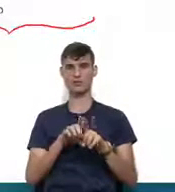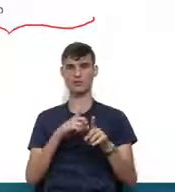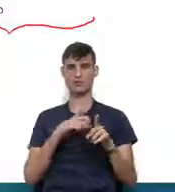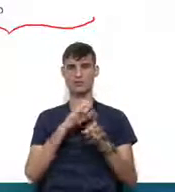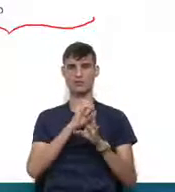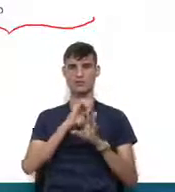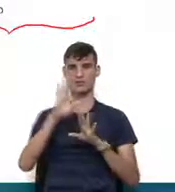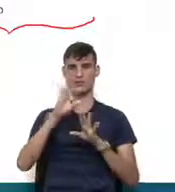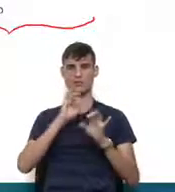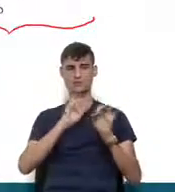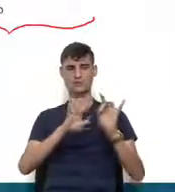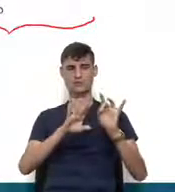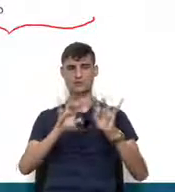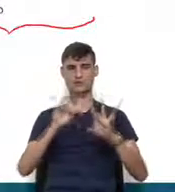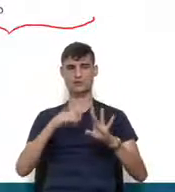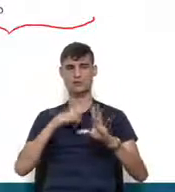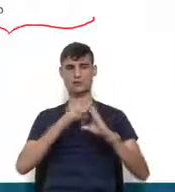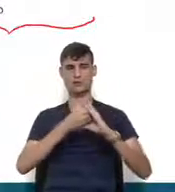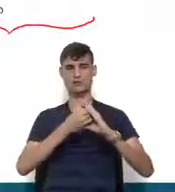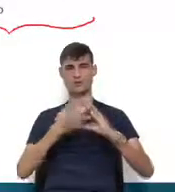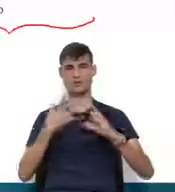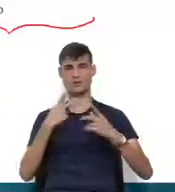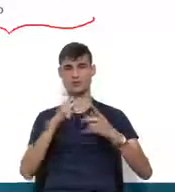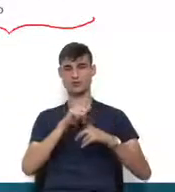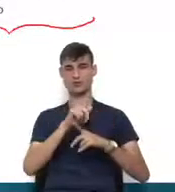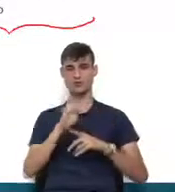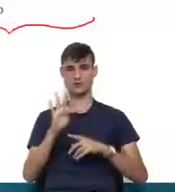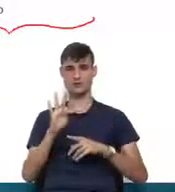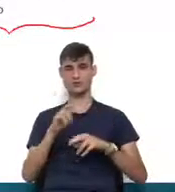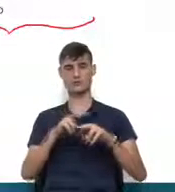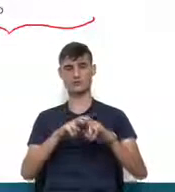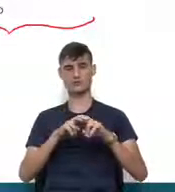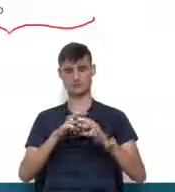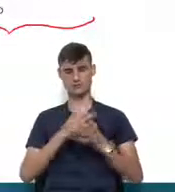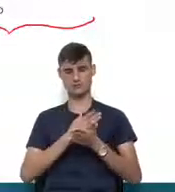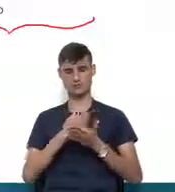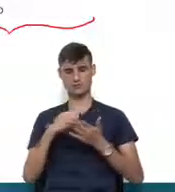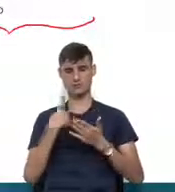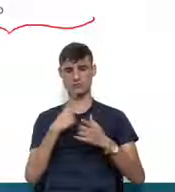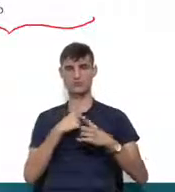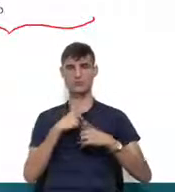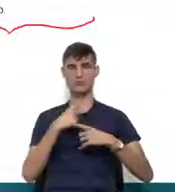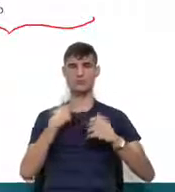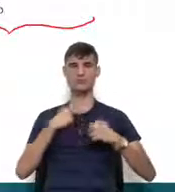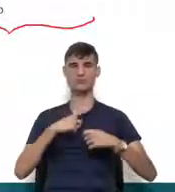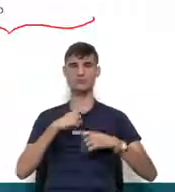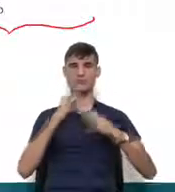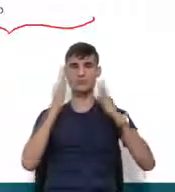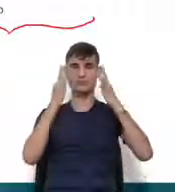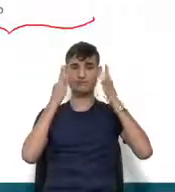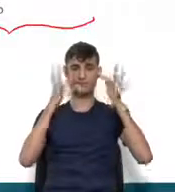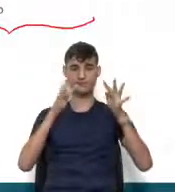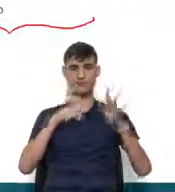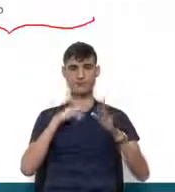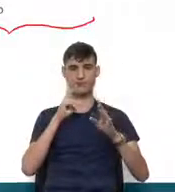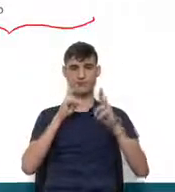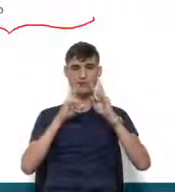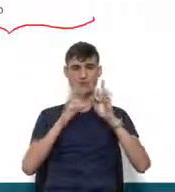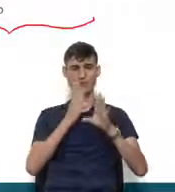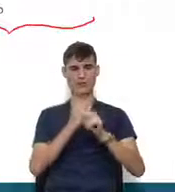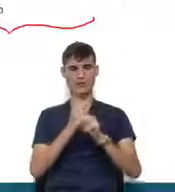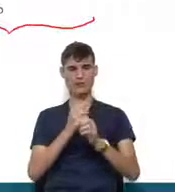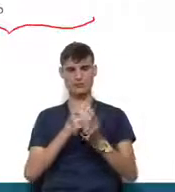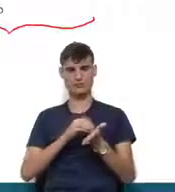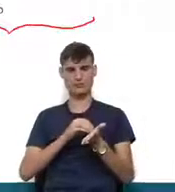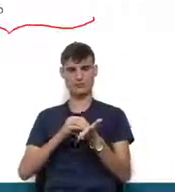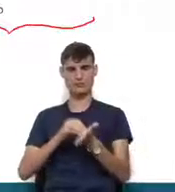coeficientes da série que se caracteriza GT. Para isso, né, nós precisamos de um teorema para calcular as derivadas.